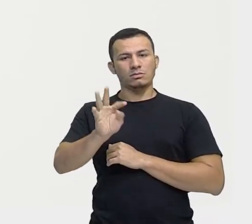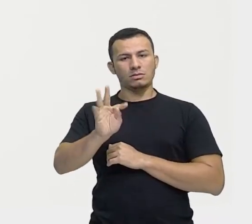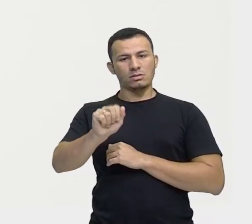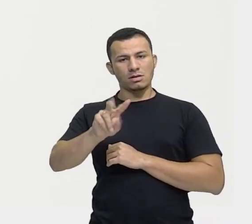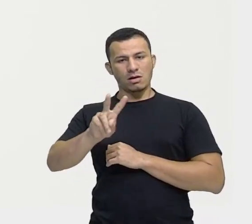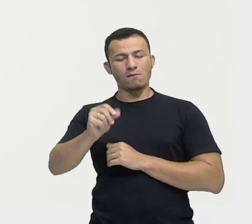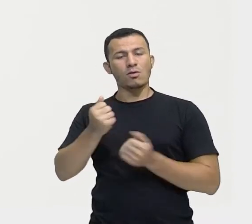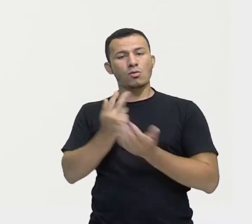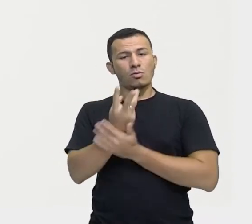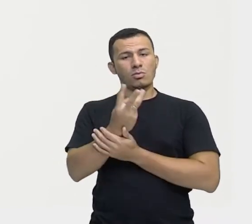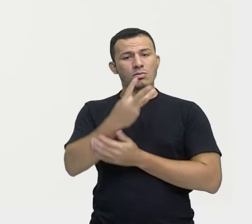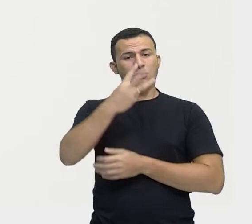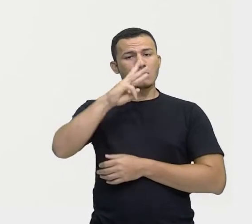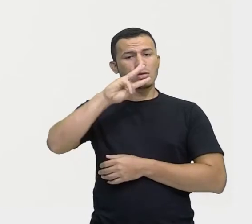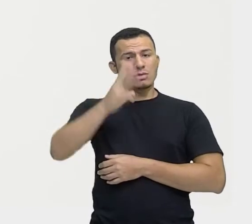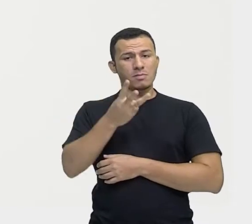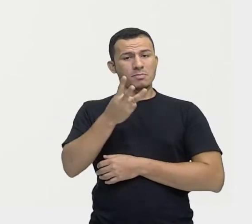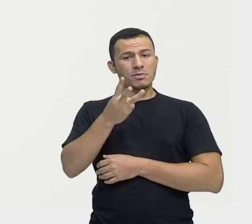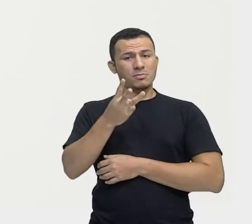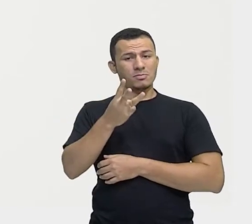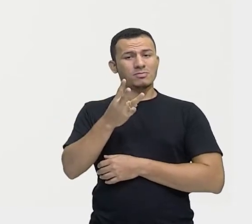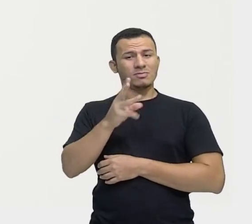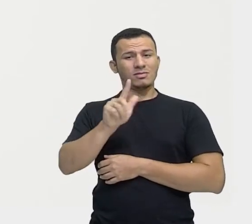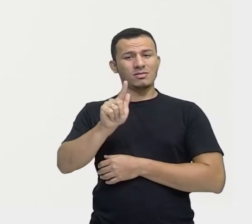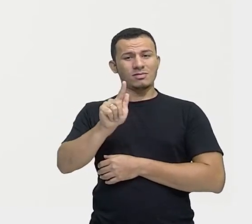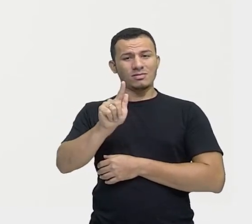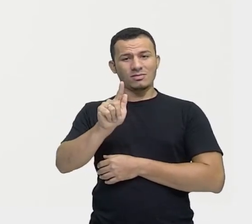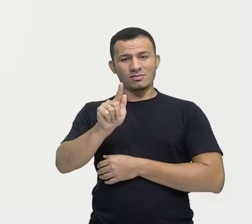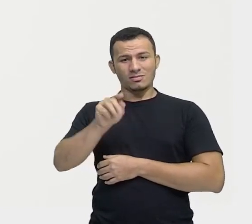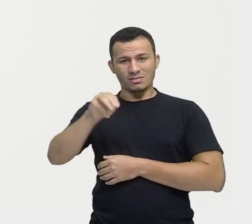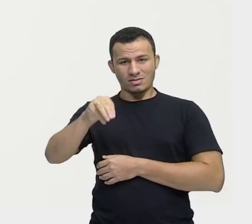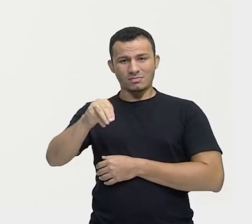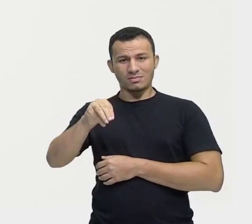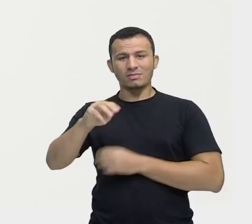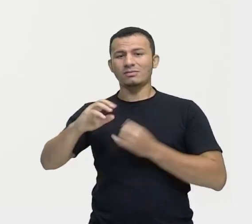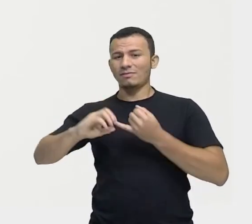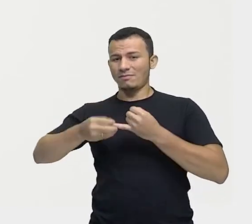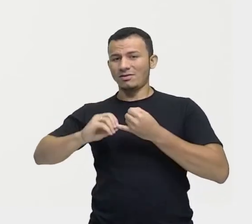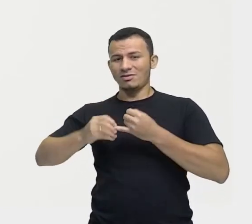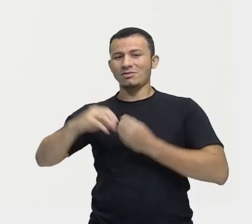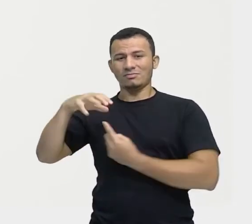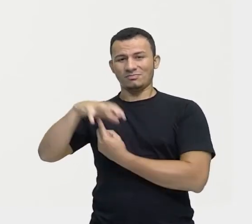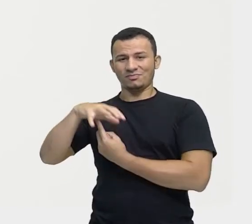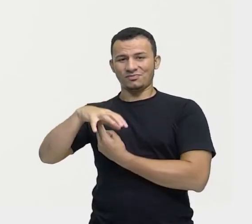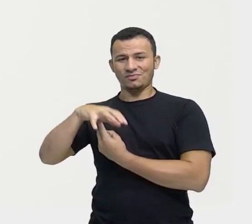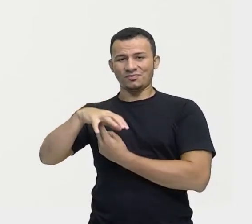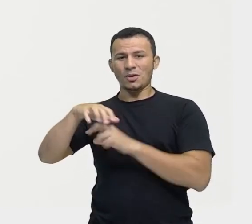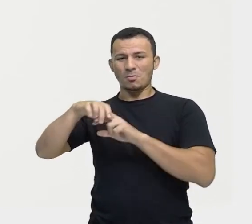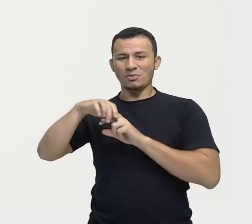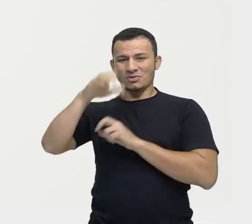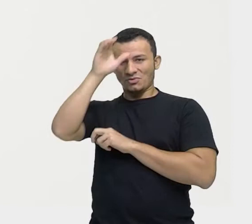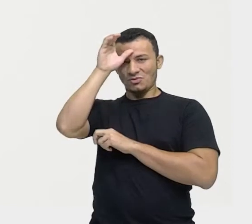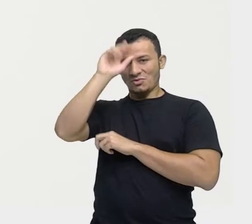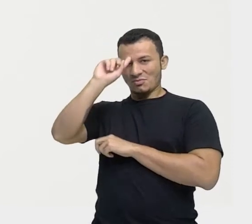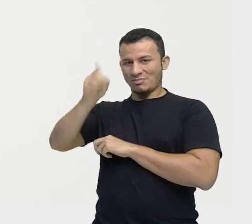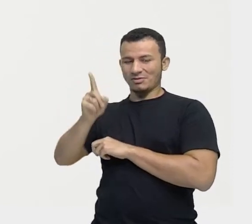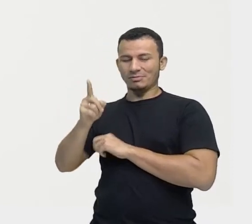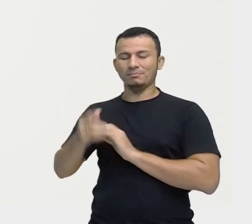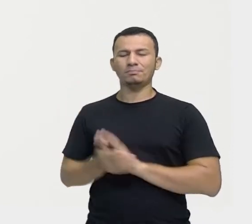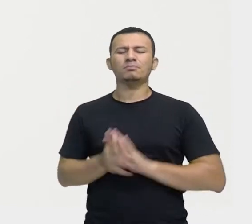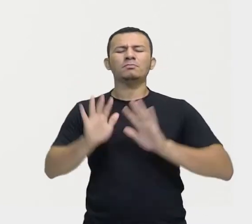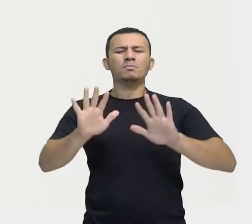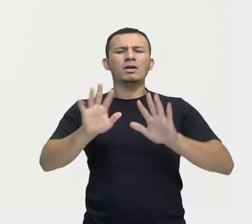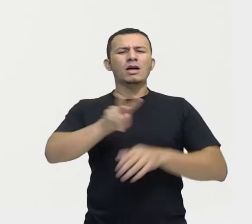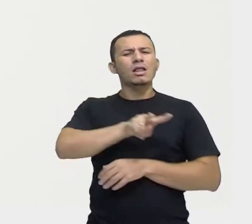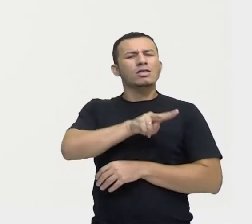gramas de feijão, 3.000 gramas de feijão na feira, para sua tia Jo. Qual o valor desse peso